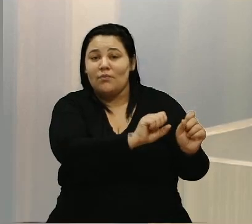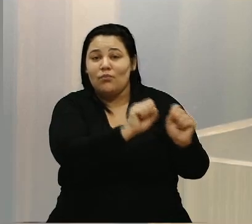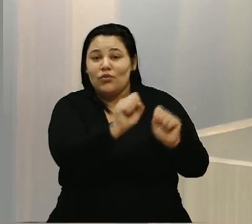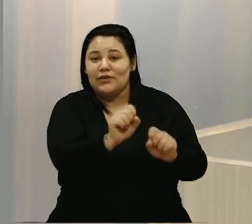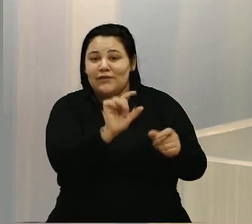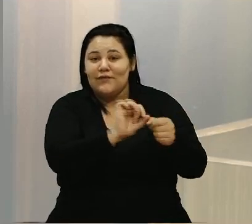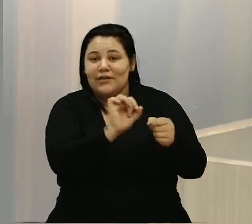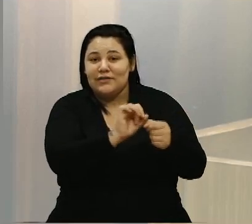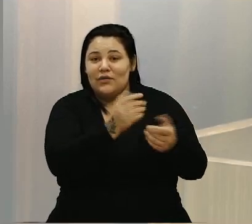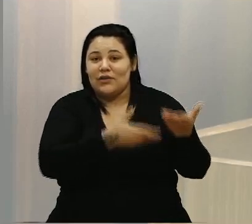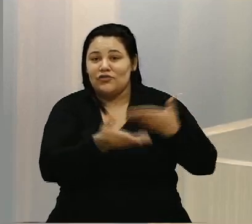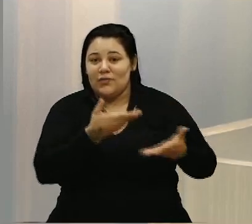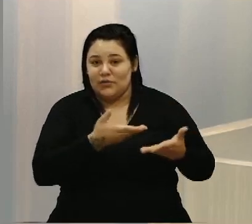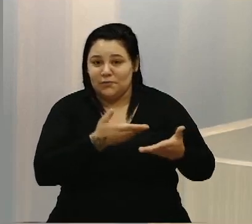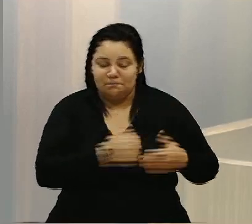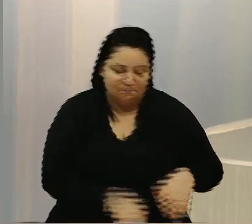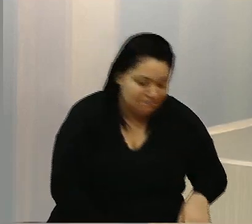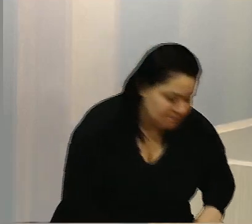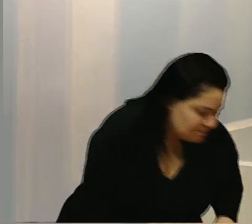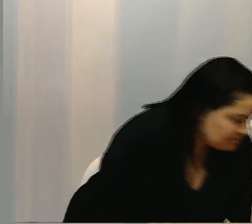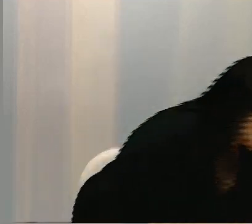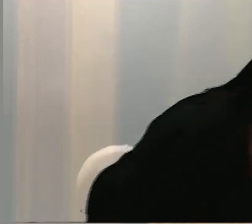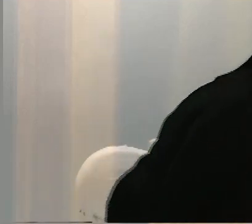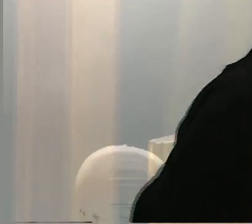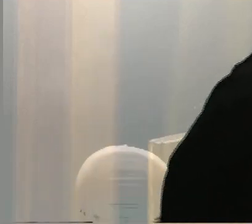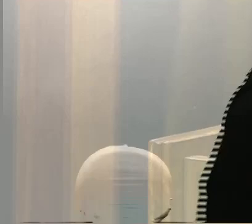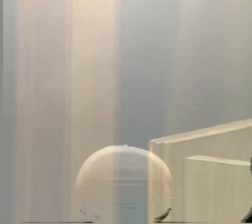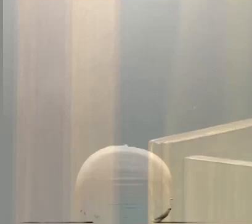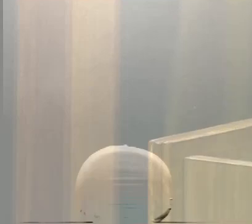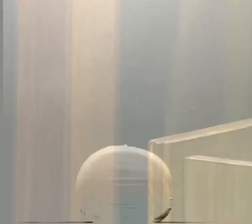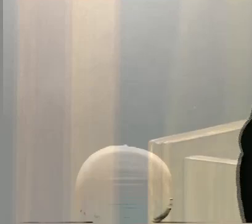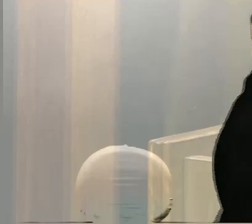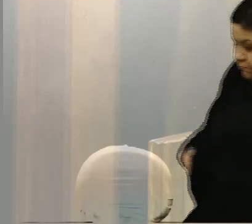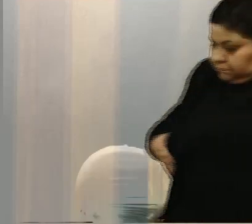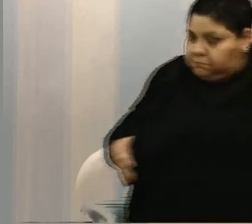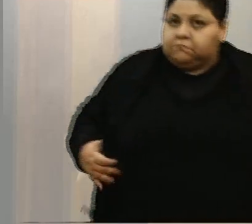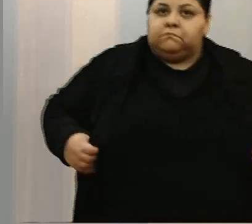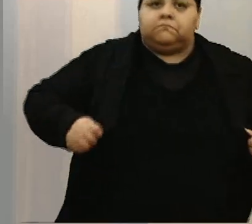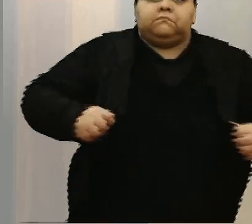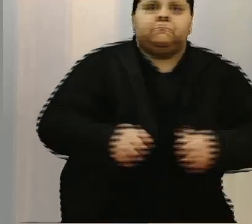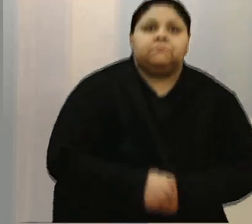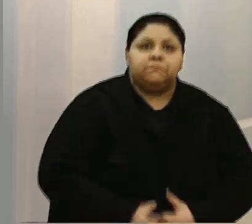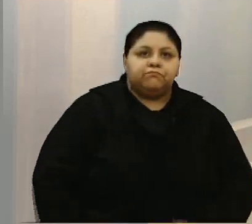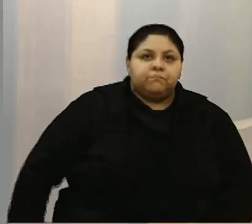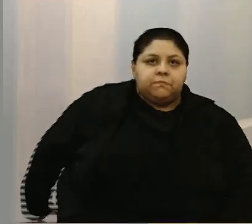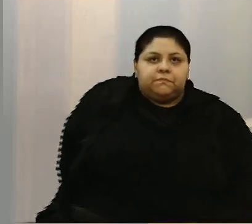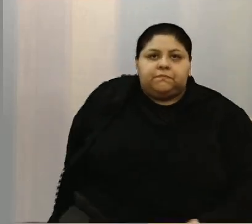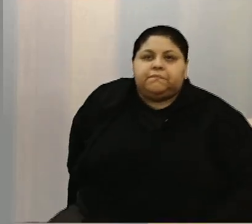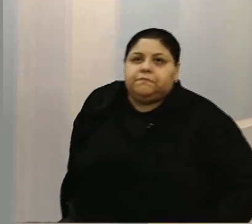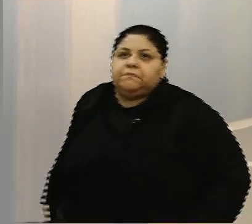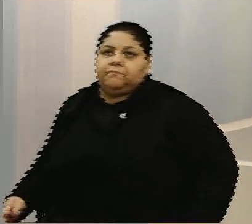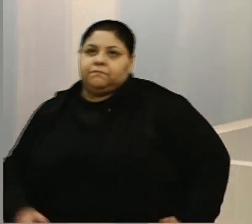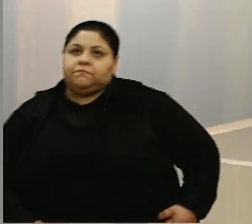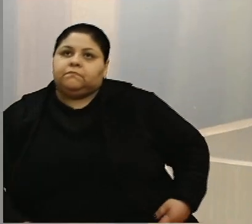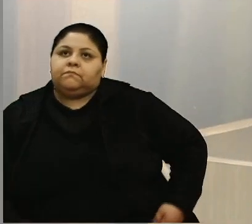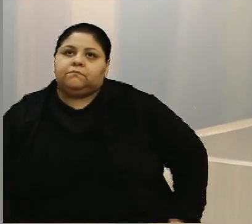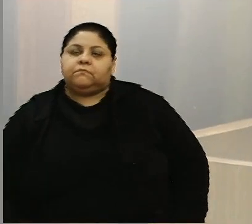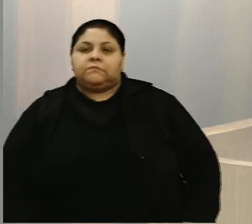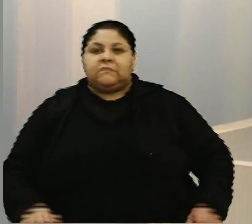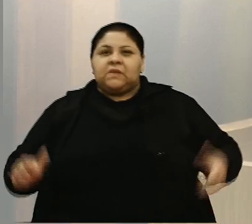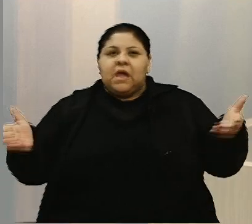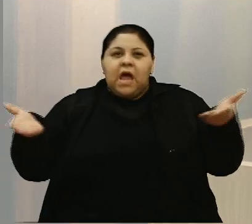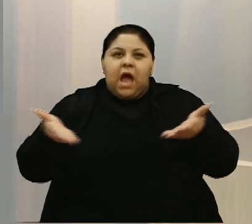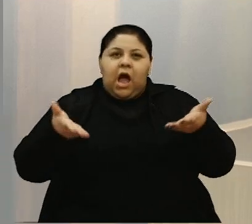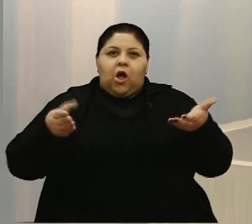consultar. Com relação também aos médicos, nós temos agora, né, na semana passada, findou